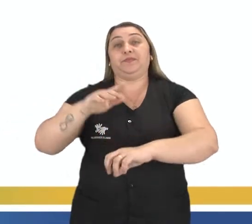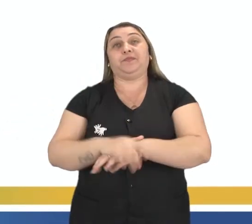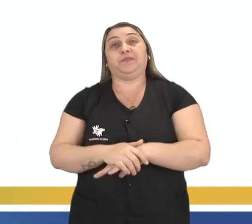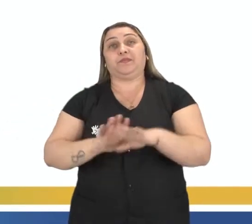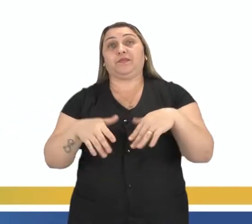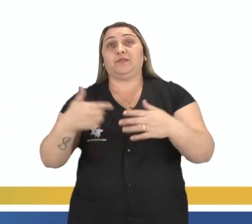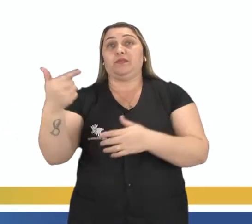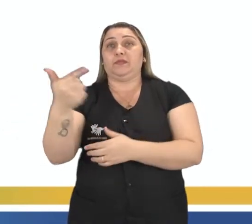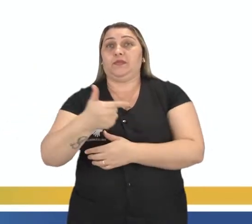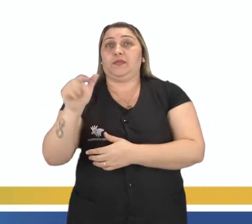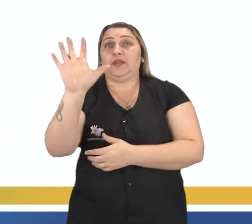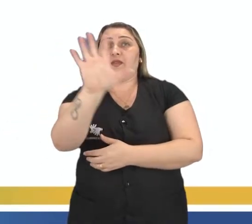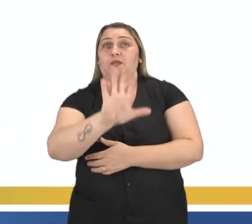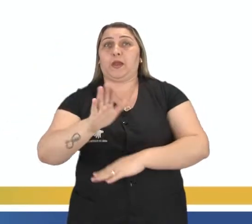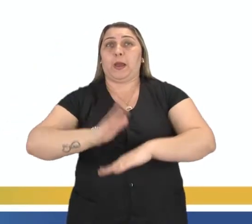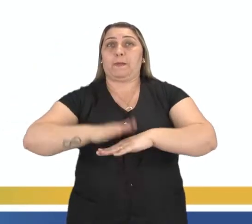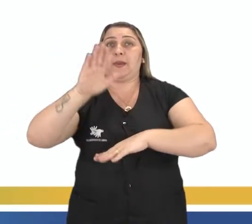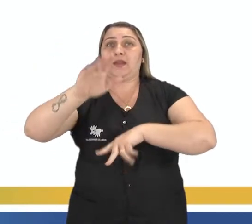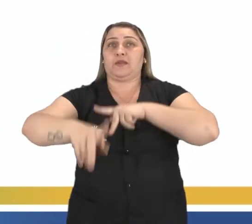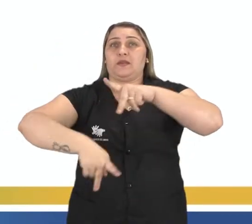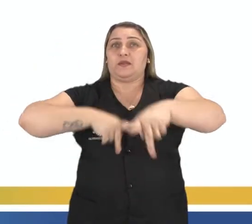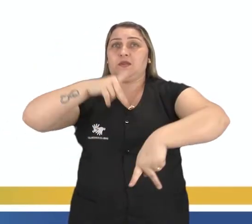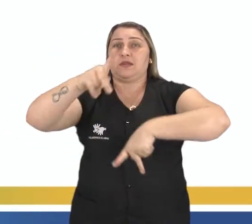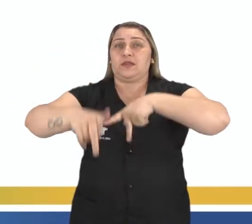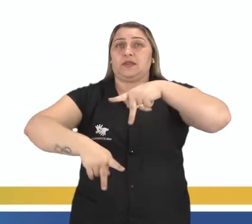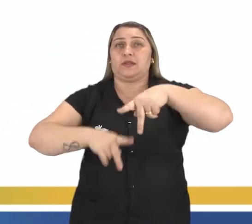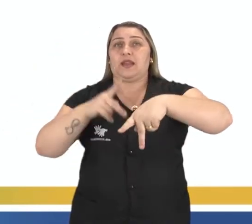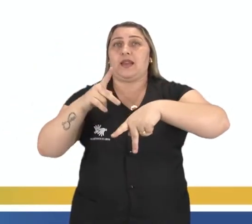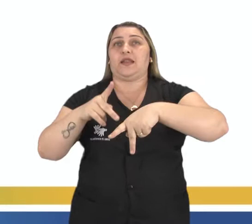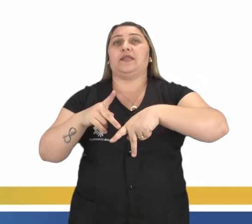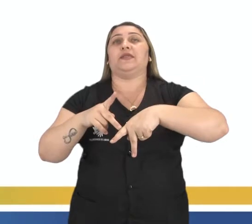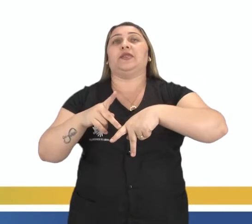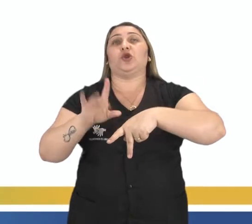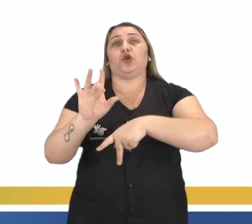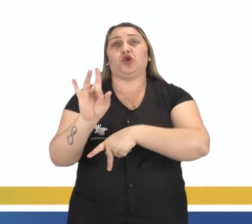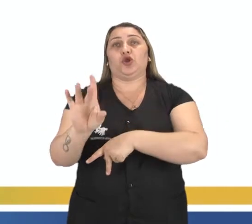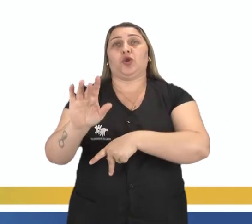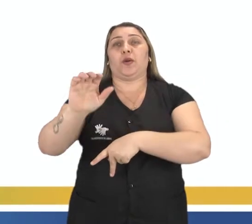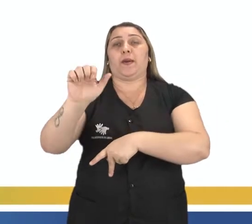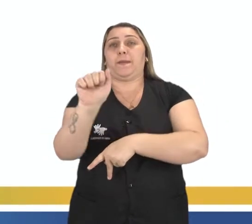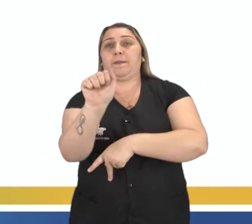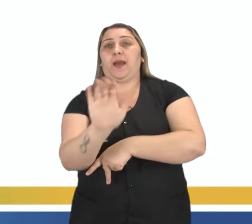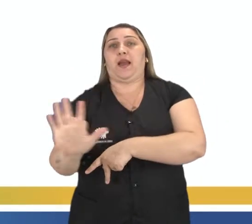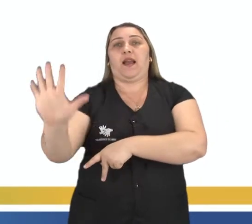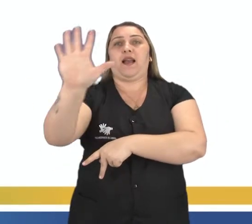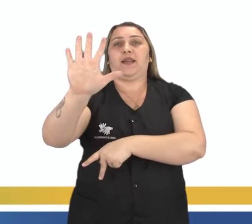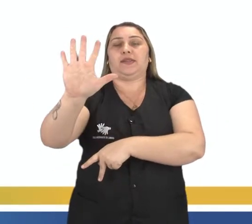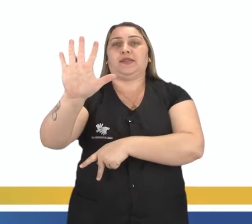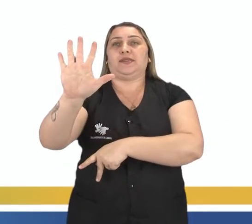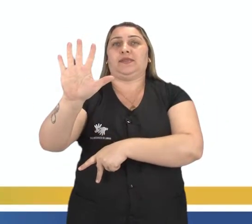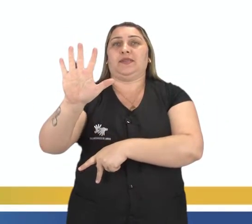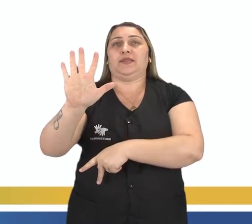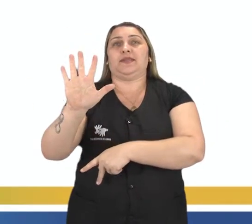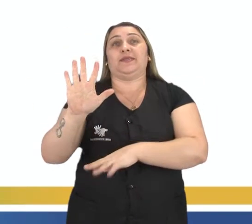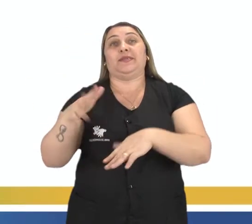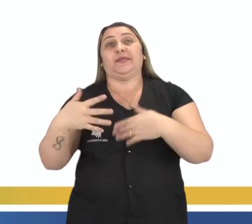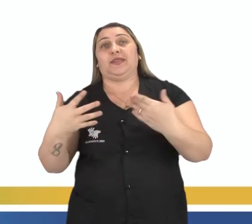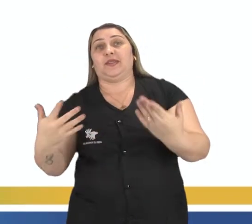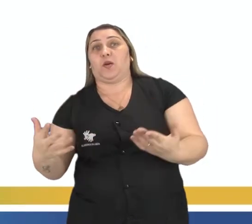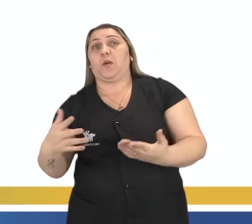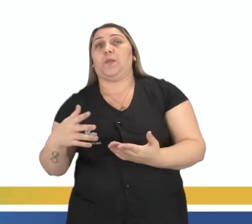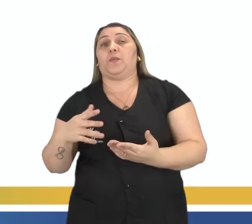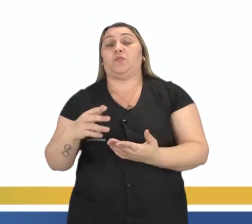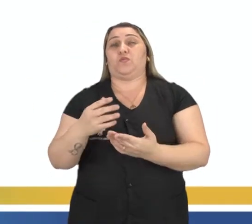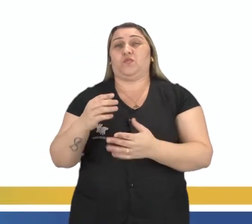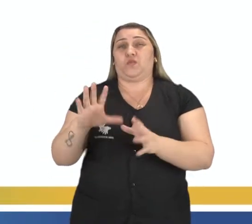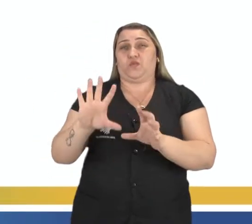é o segundo continente mais populoso, superado aí somente pela Ásia. E apesar de ser